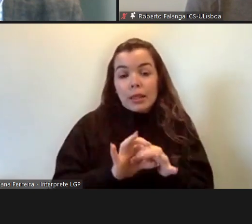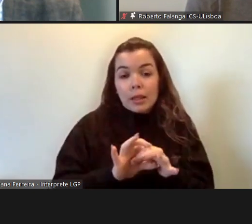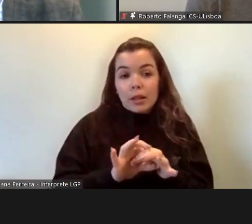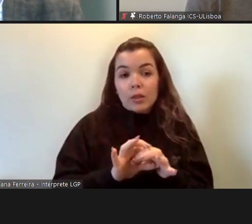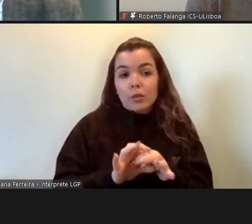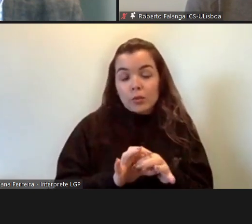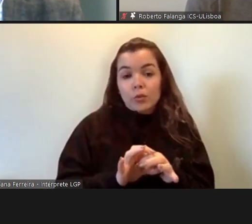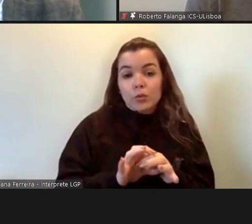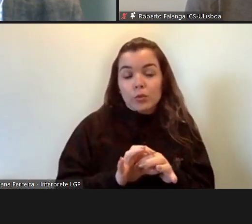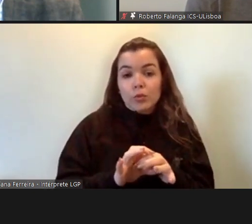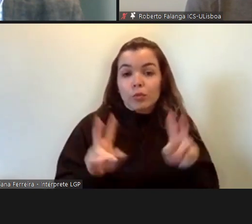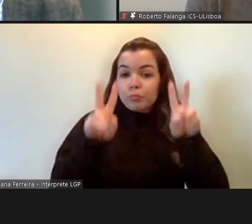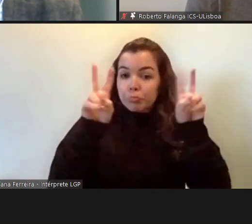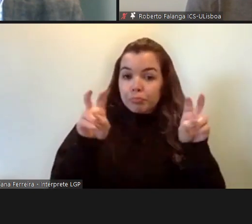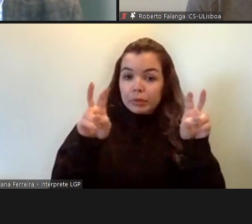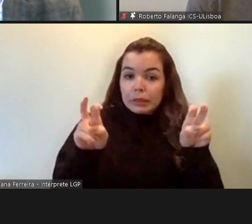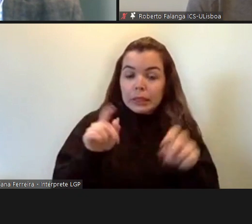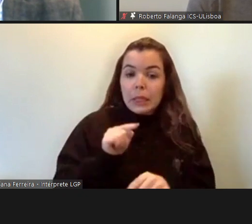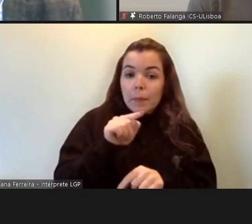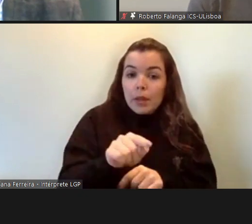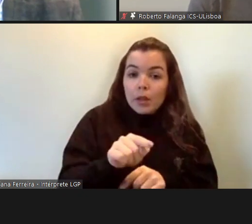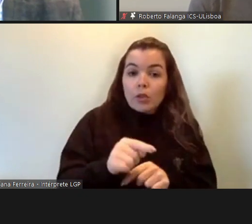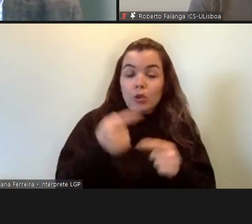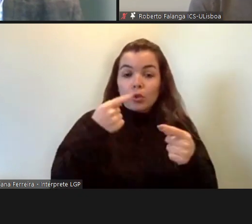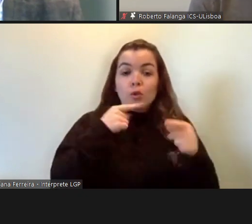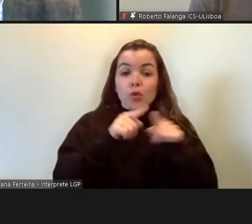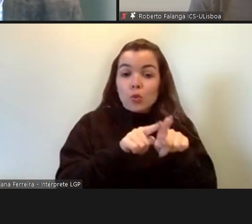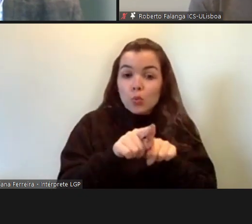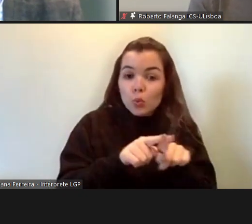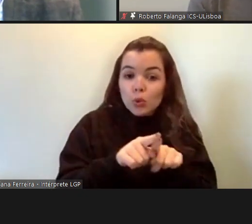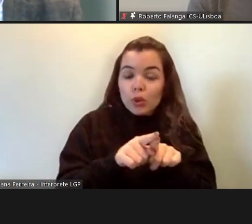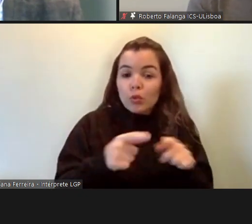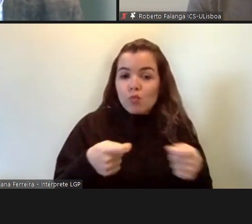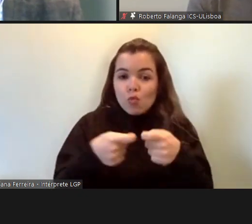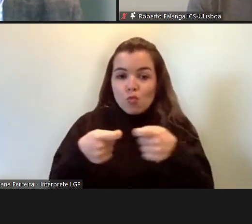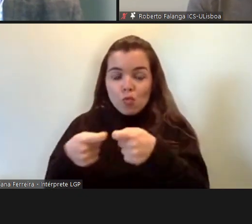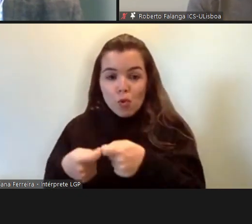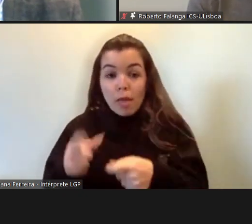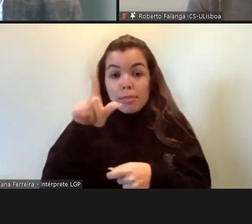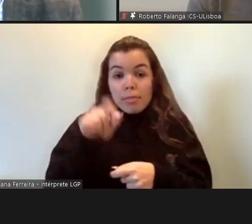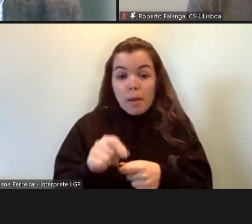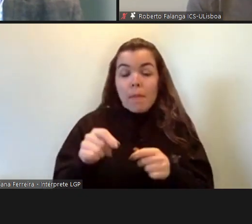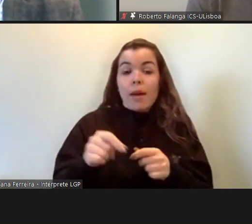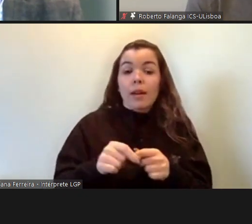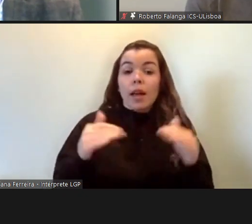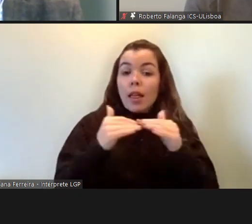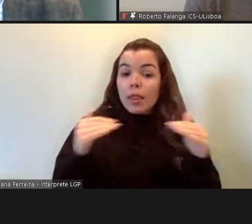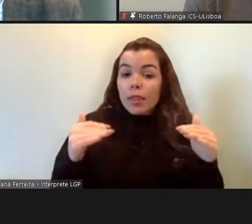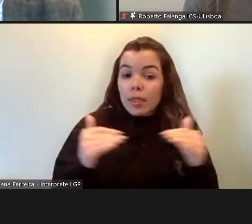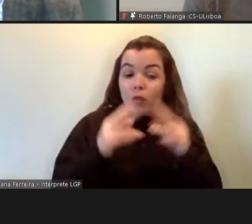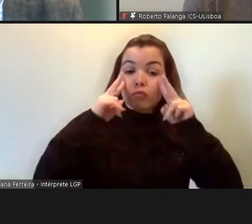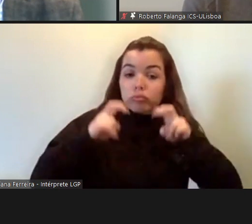portanto, no âmbito das políticas de coesão. Também a nível de investigação